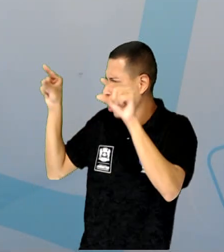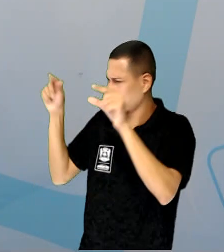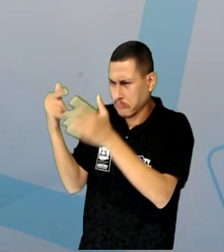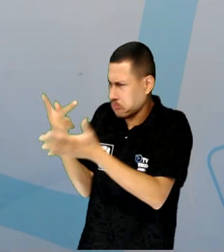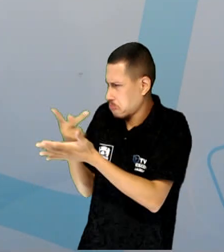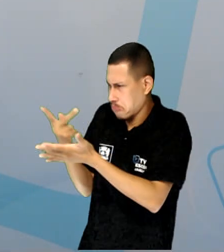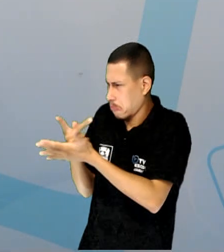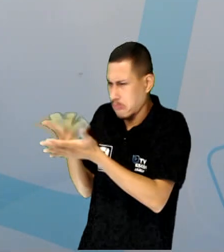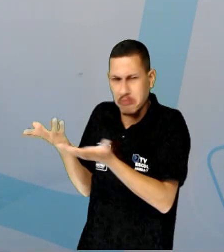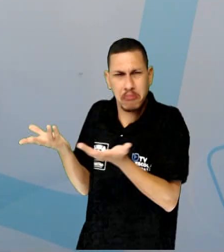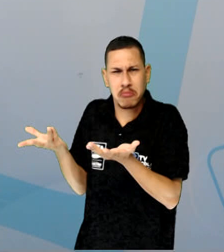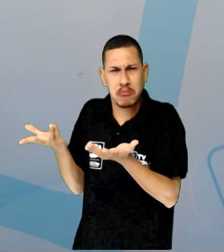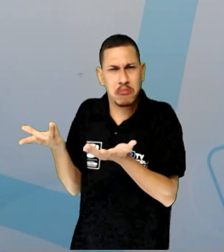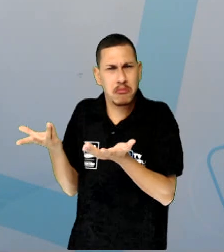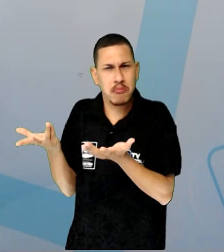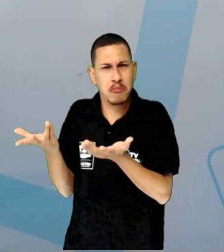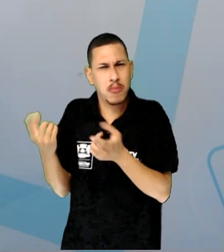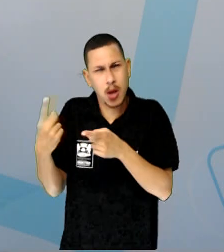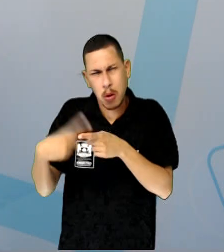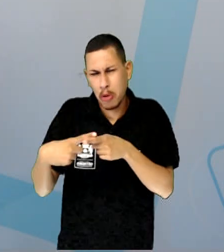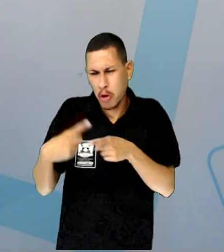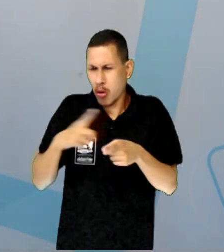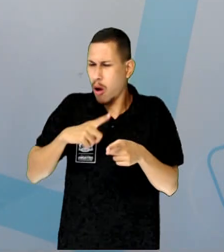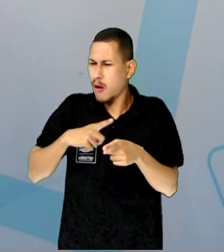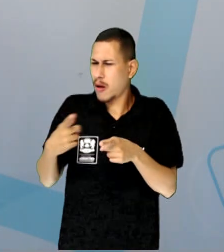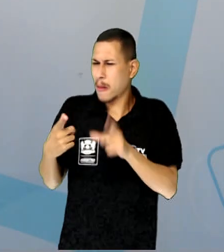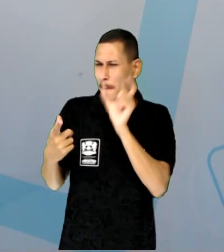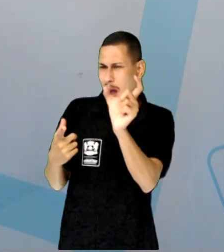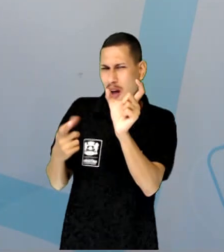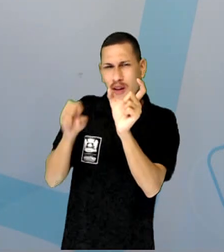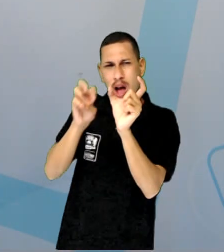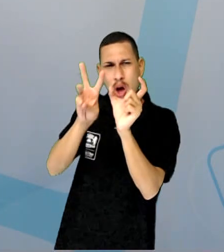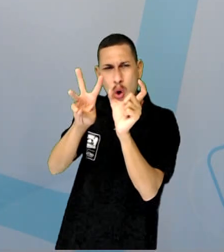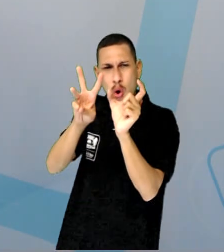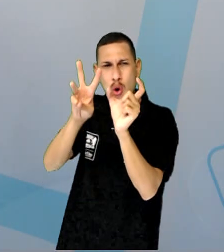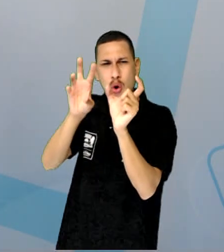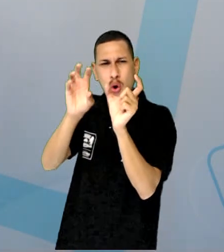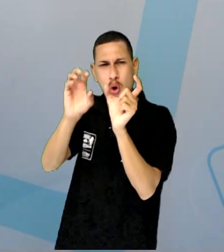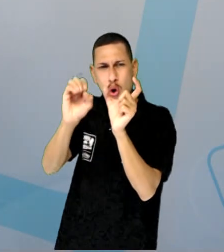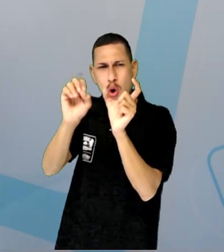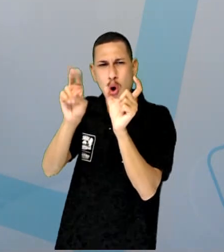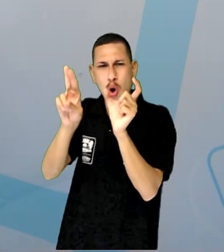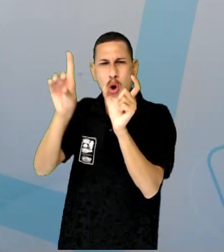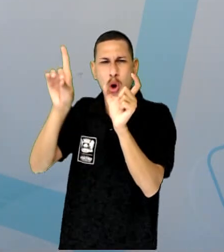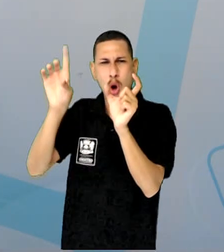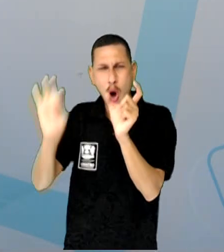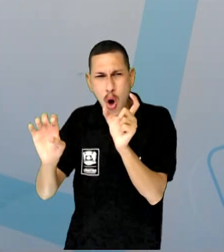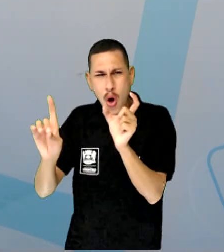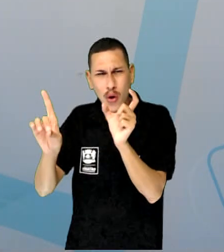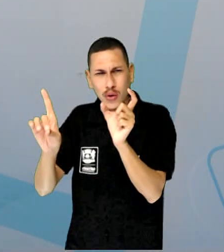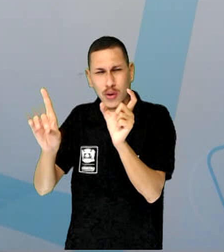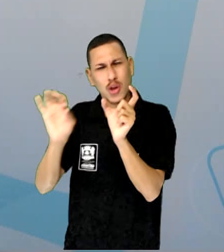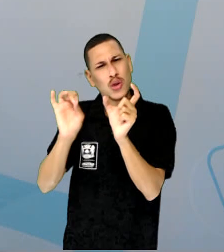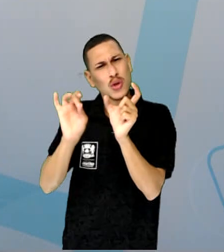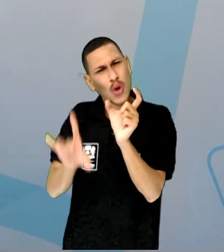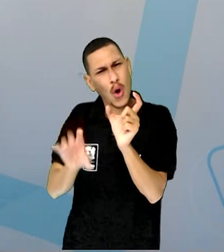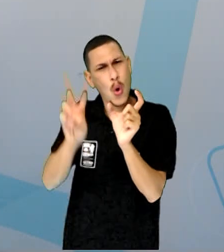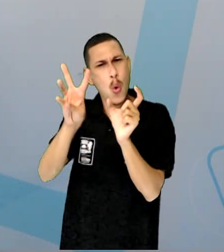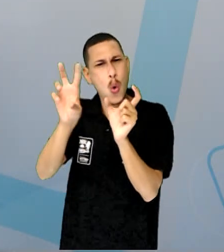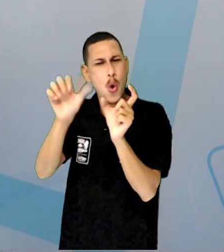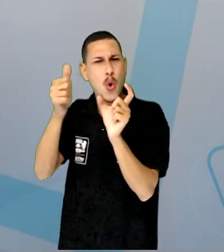errada não? Aí no caso eu tenho were ao invés de was, tanto para